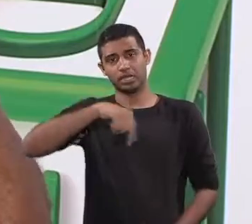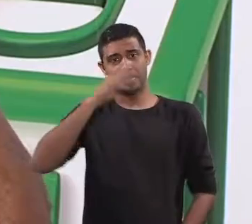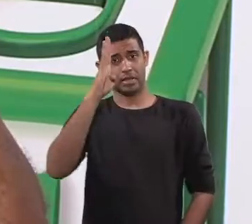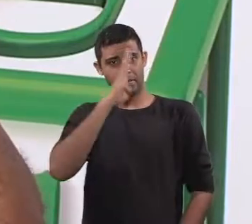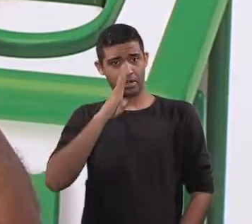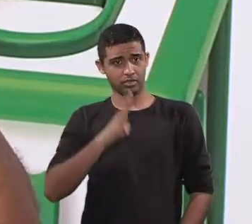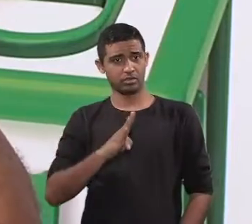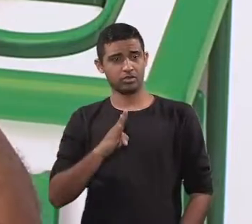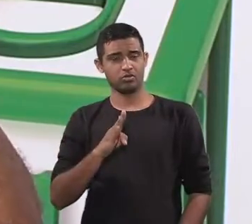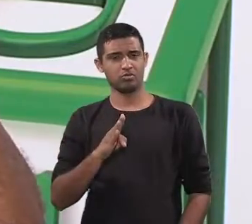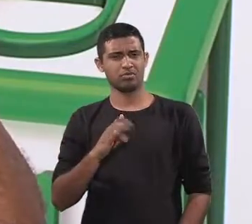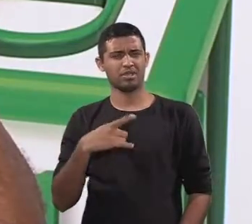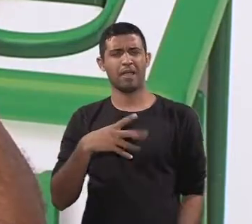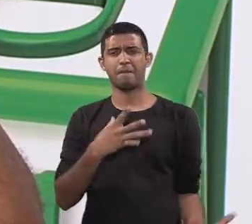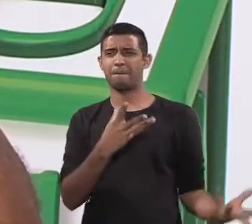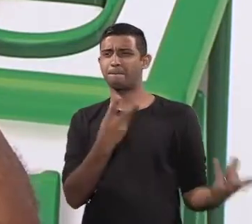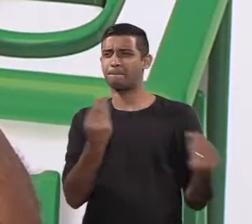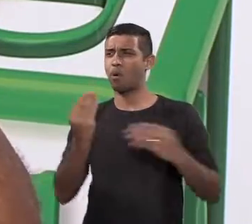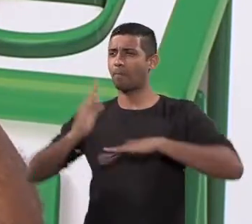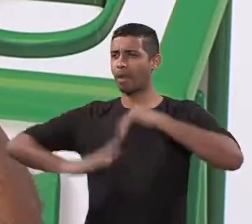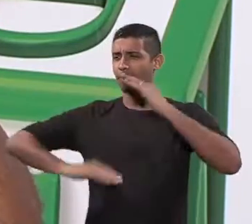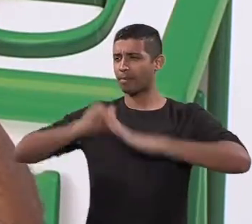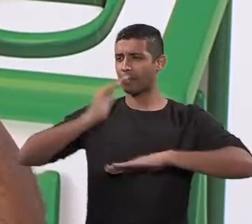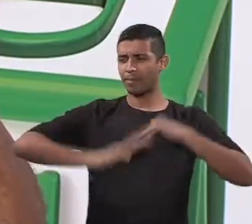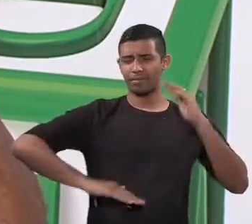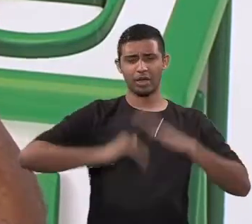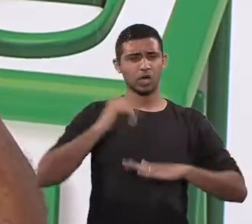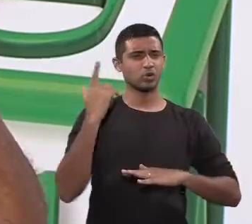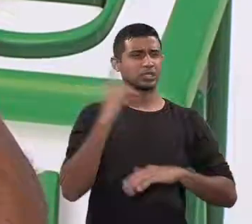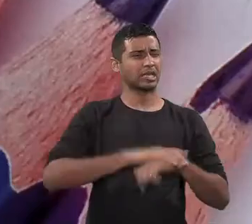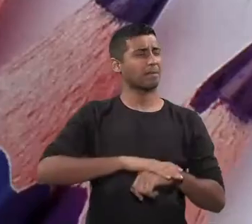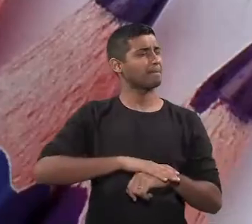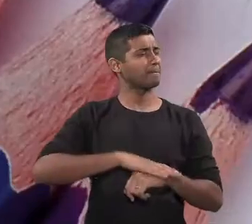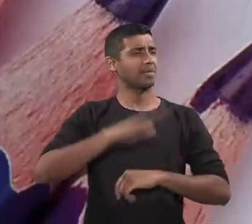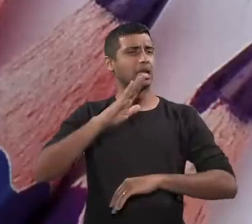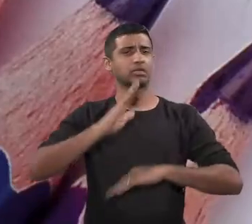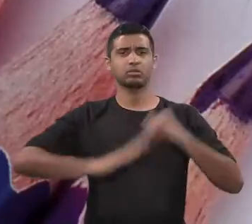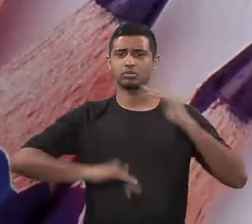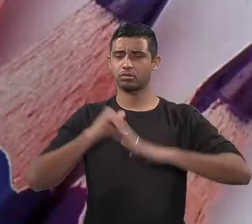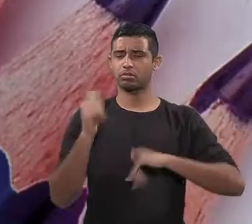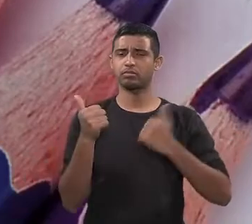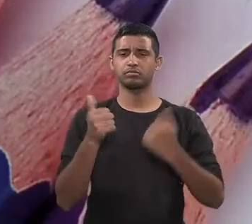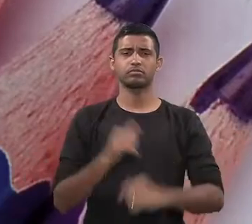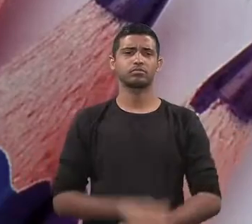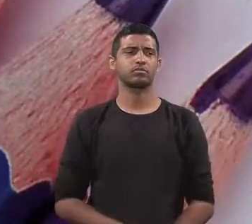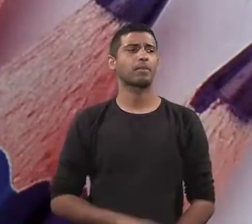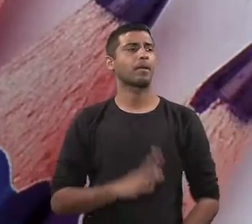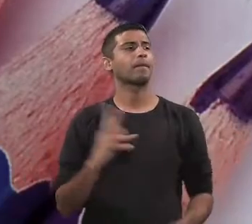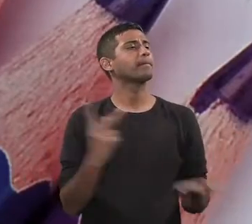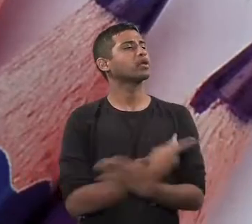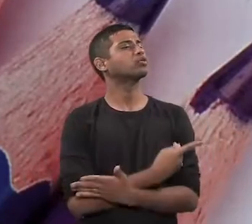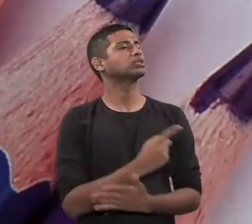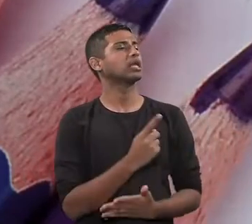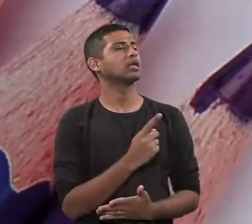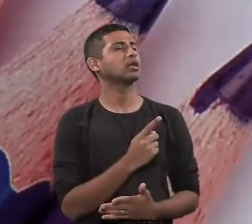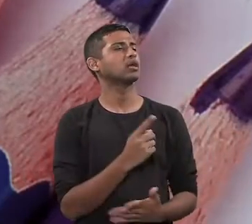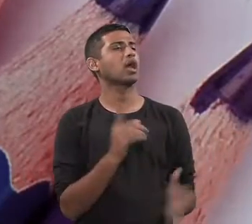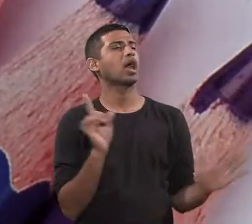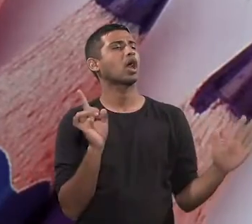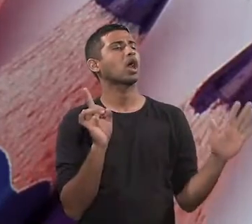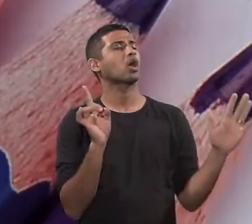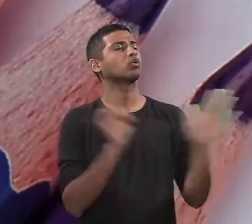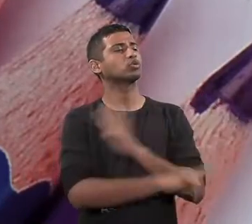nesse país que é rico de talento, muito mais talentos esportivos. O que acontece no